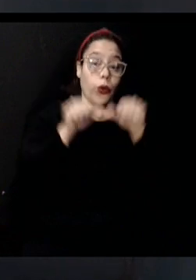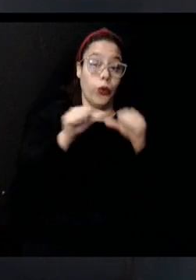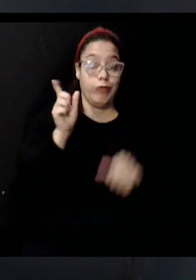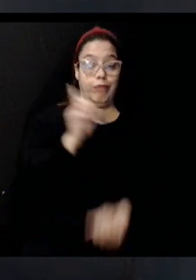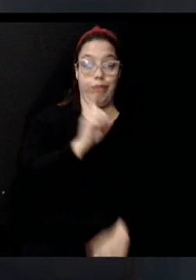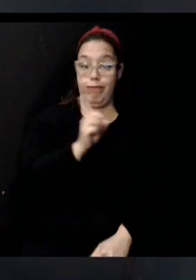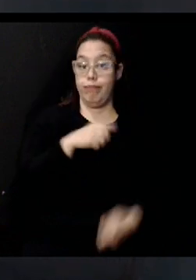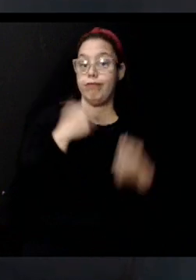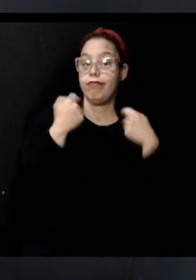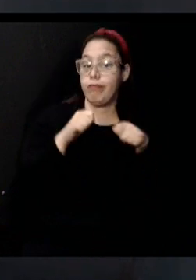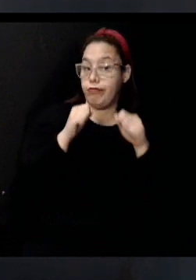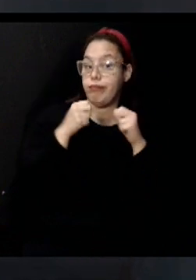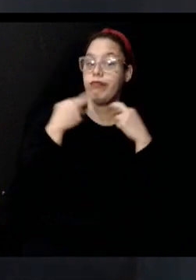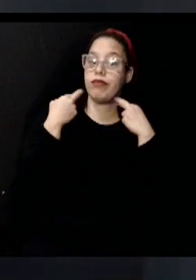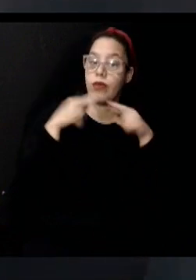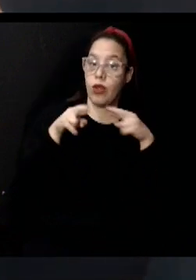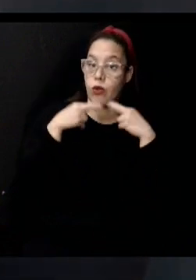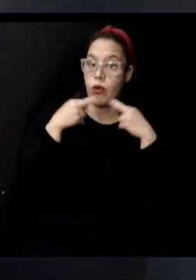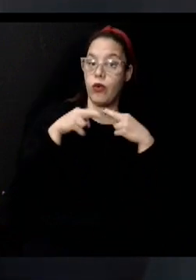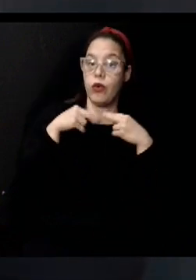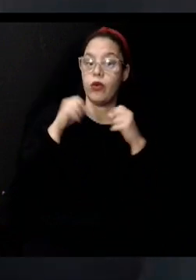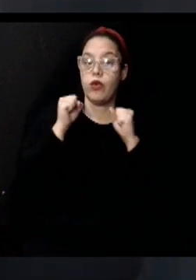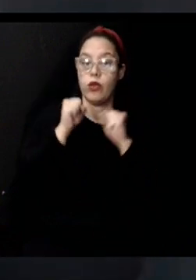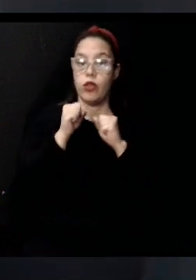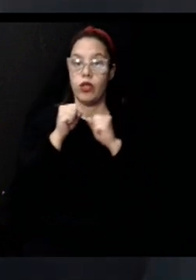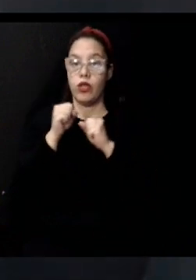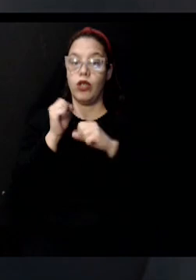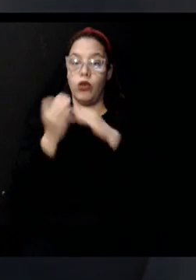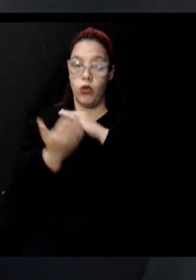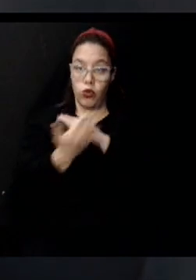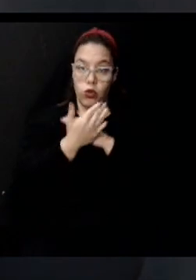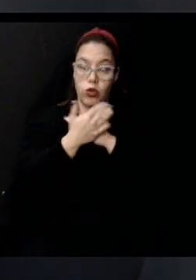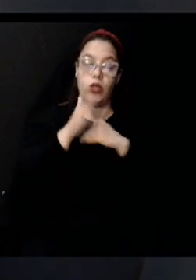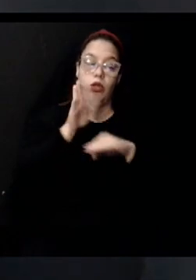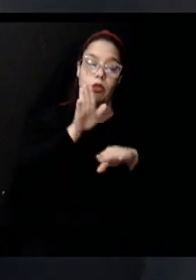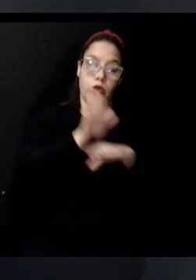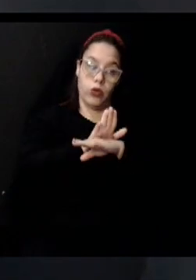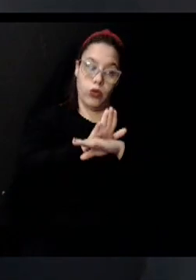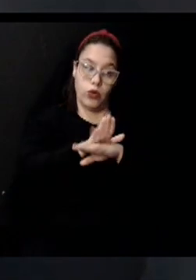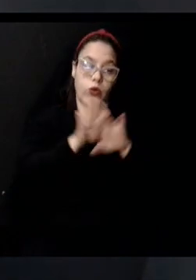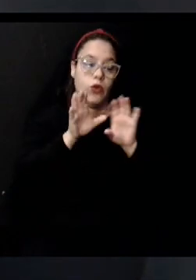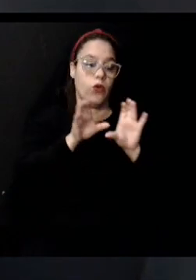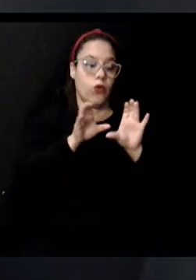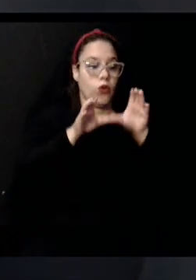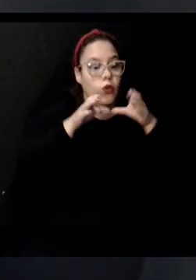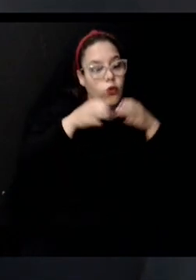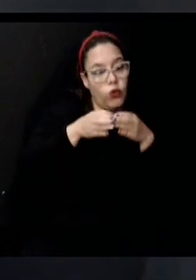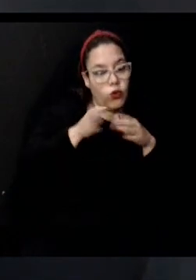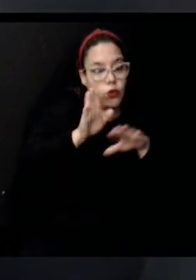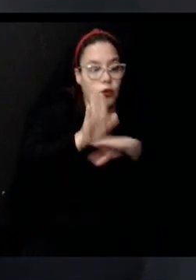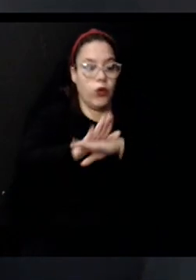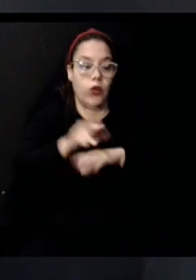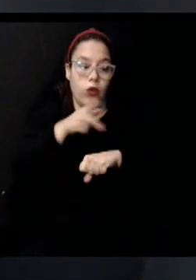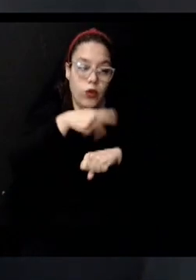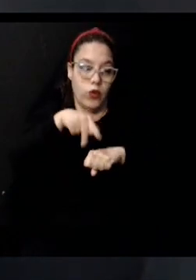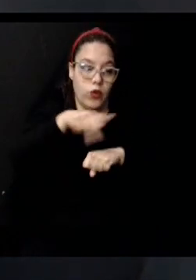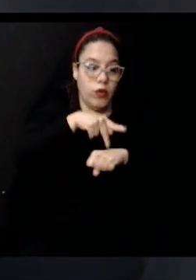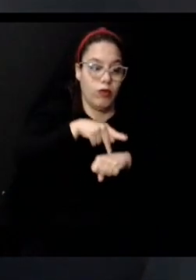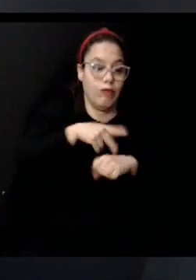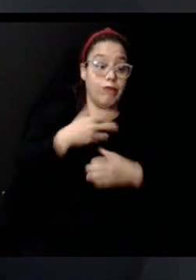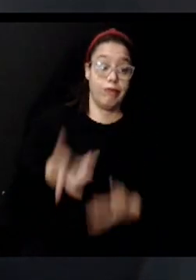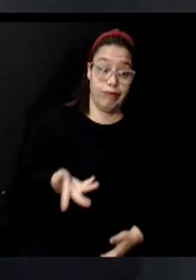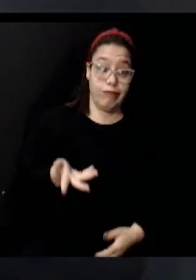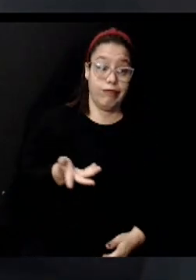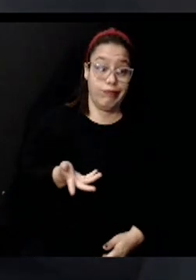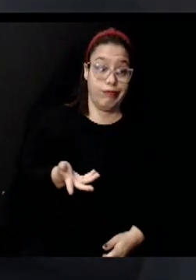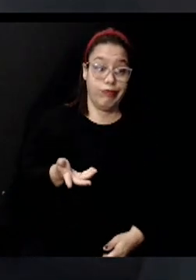pode reclamar de coisas que possam nos ajudar, ajudar a nossa Exato. comunidade, ajudar o nosso país, entendeu? Então a gente tem que ver